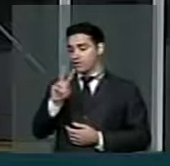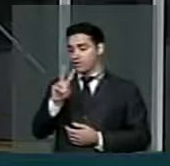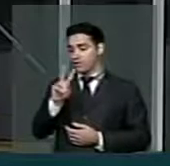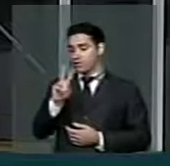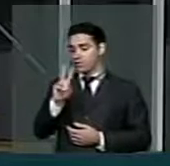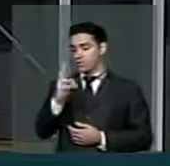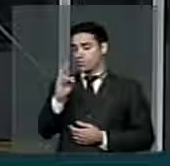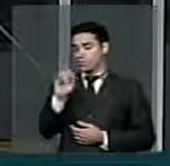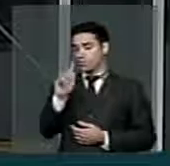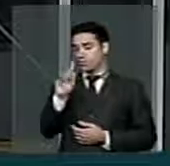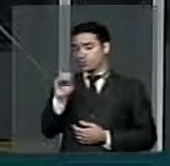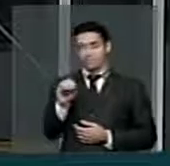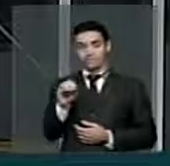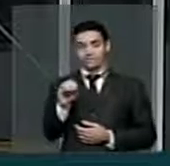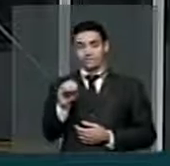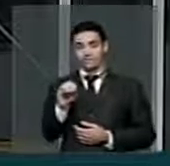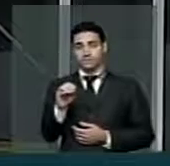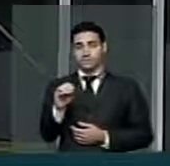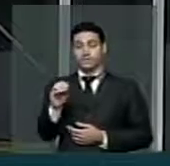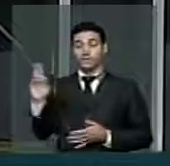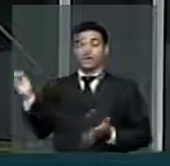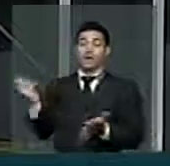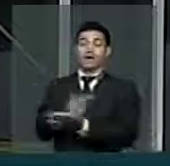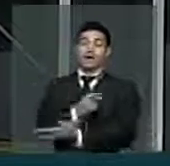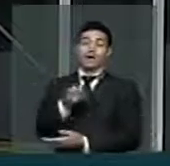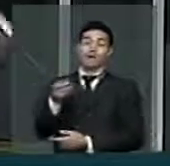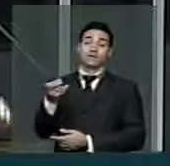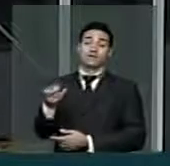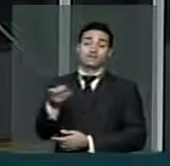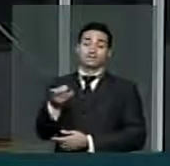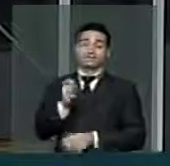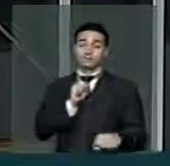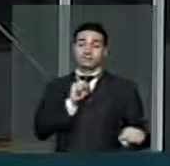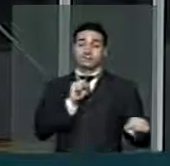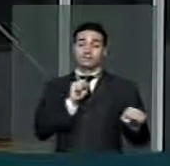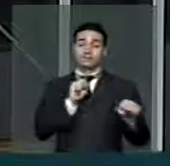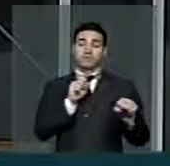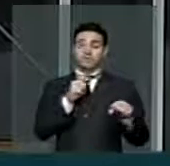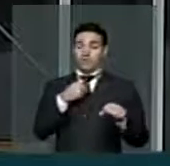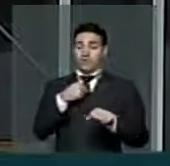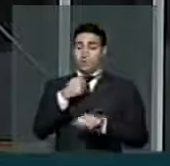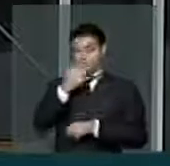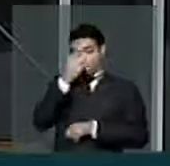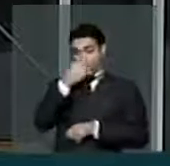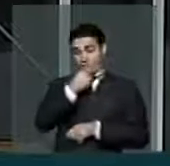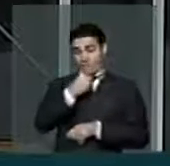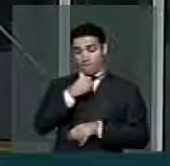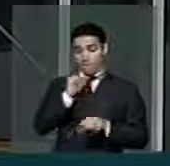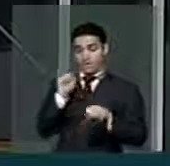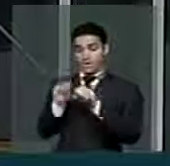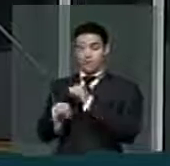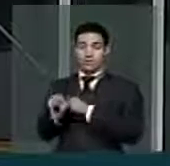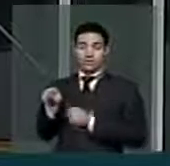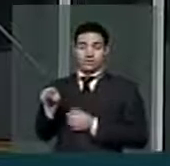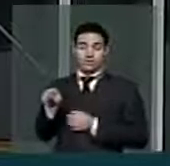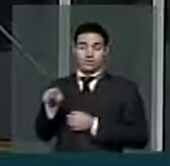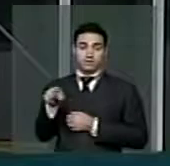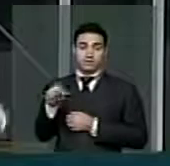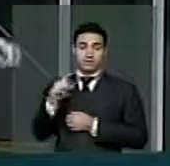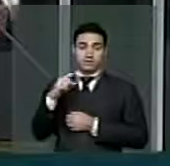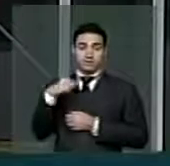Dépima, que foi morto por um homem, senhor presidente, que dali a 3